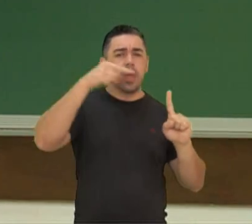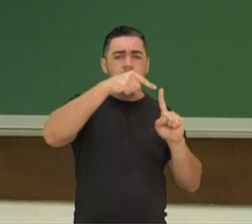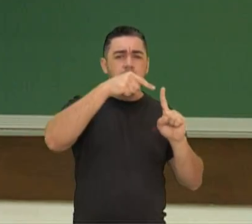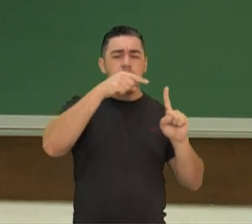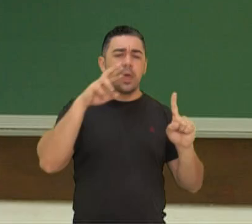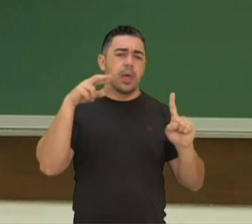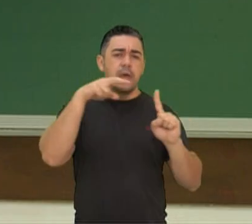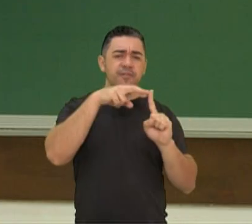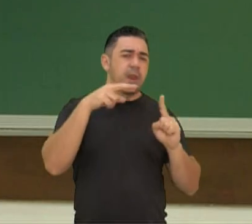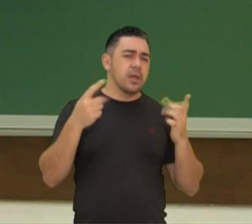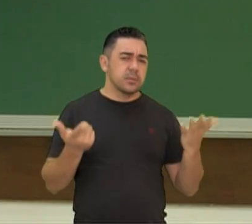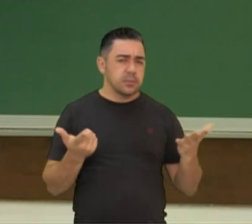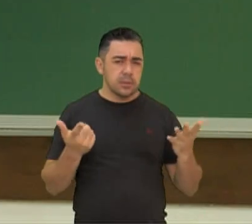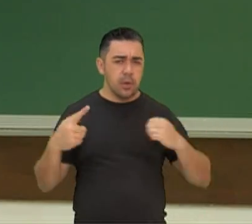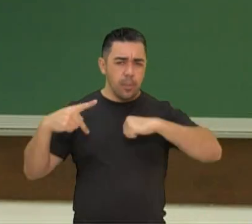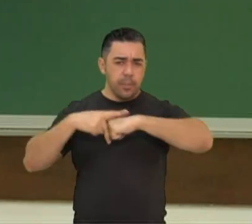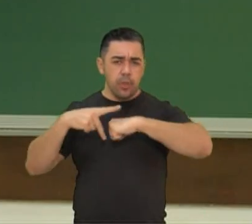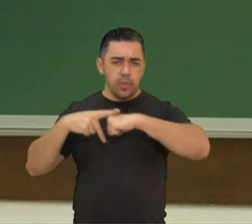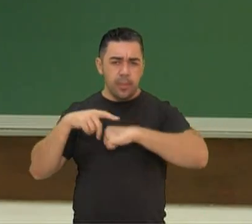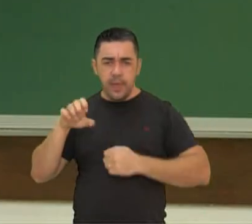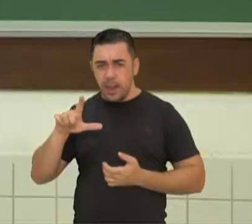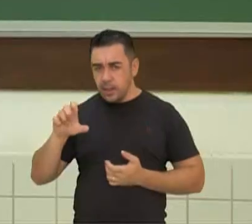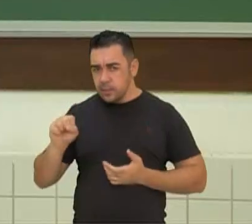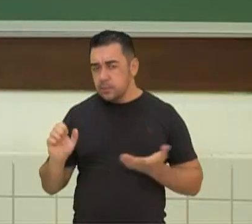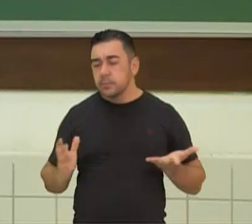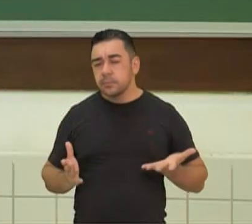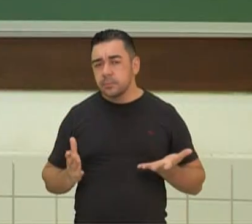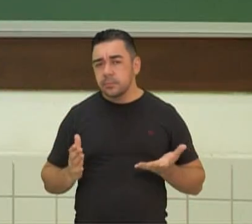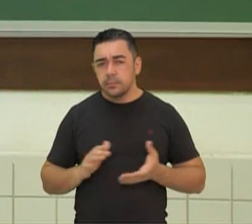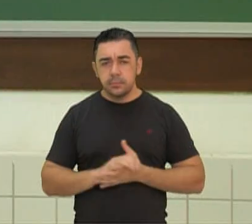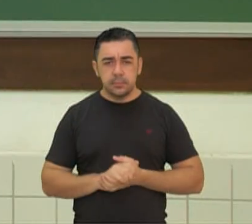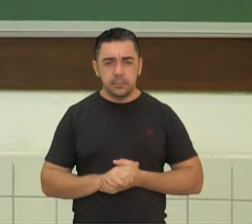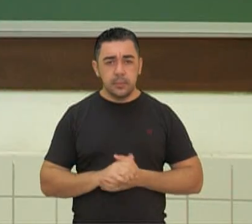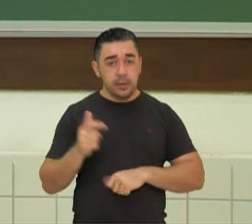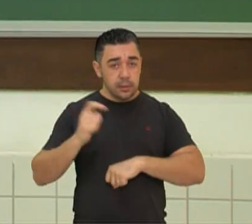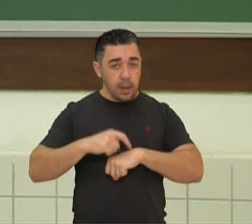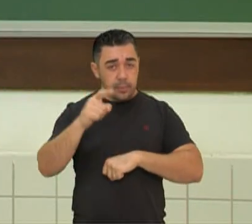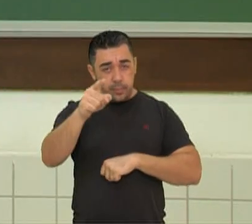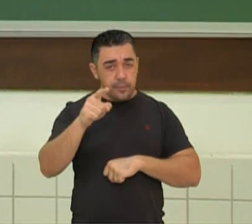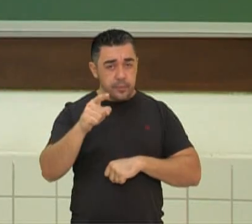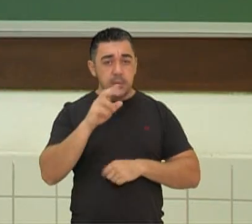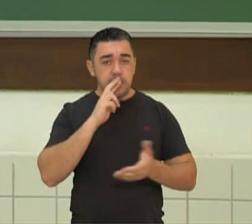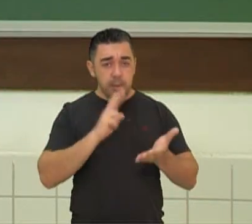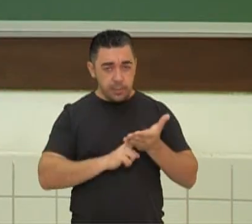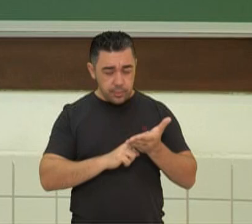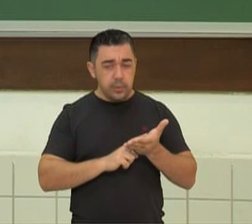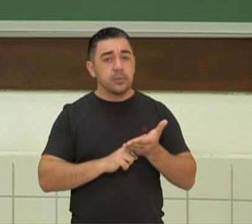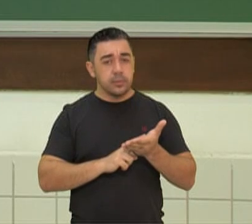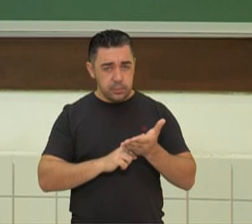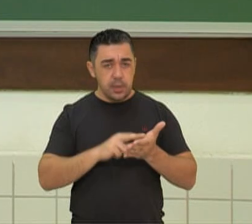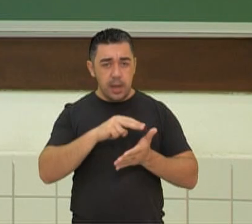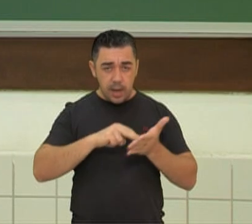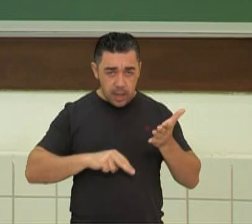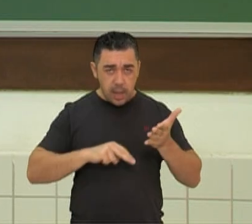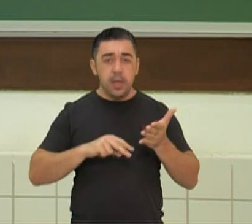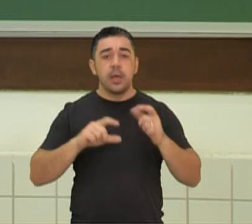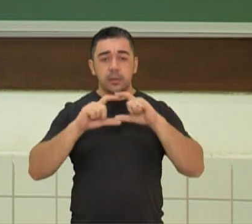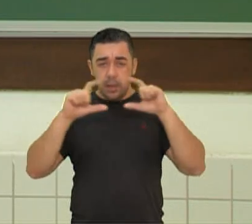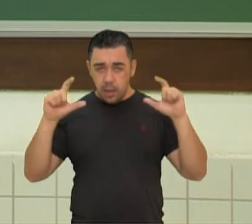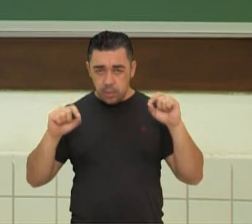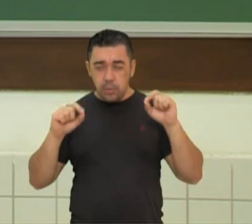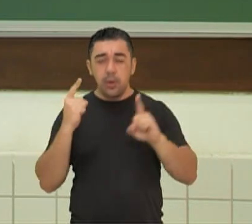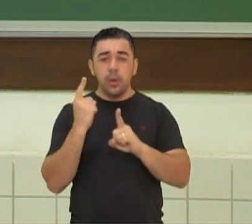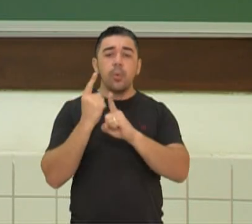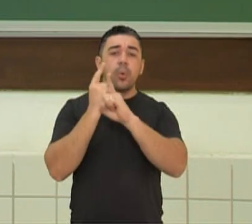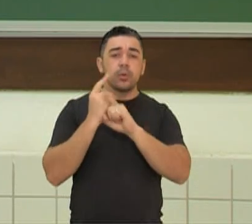o pronome eles está se referindo no texto? Vou dar um tempinho para que vocês possam fazer a releitura desse trecho,